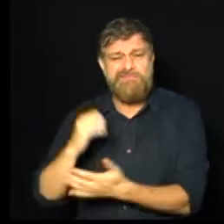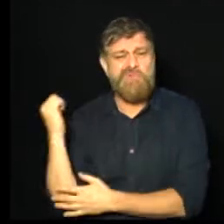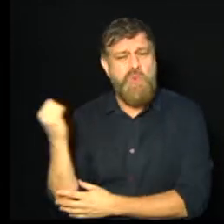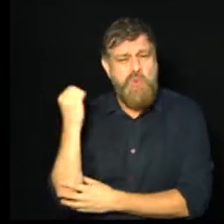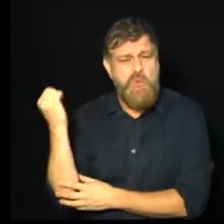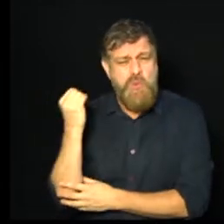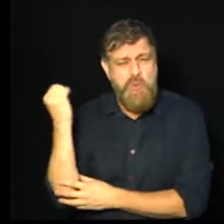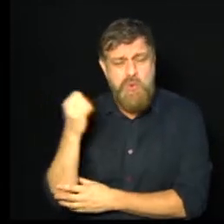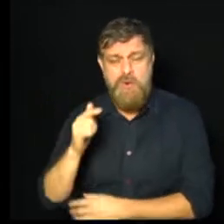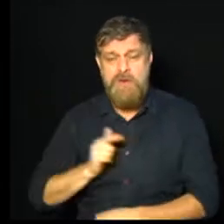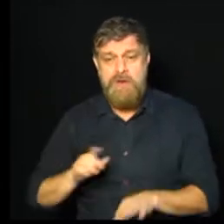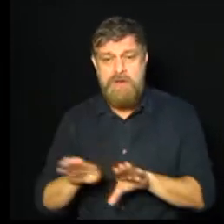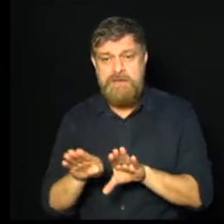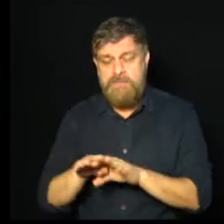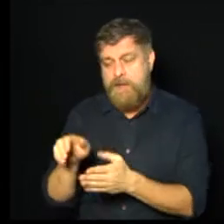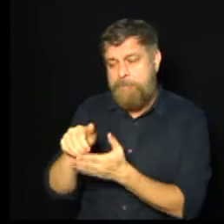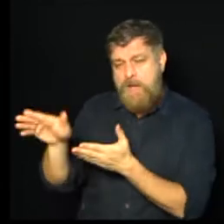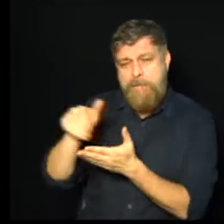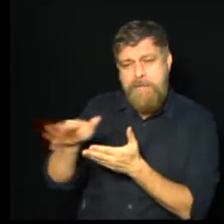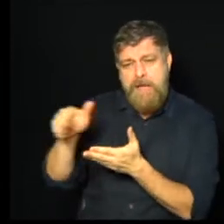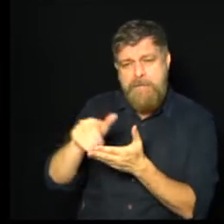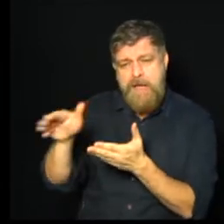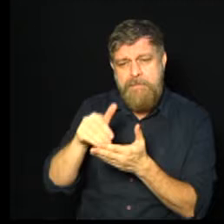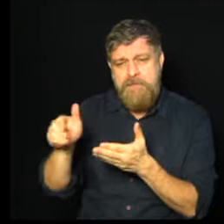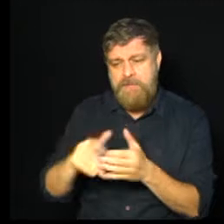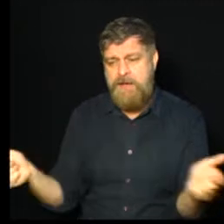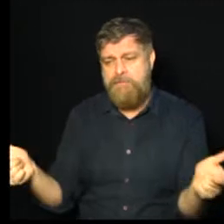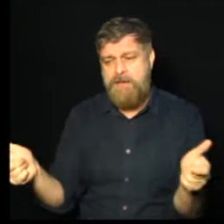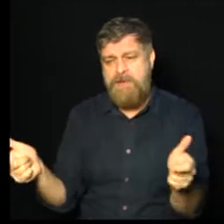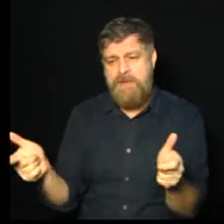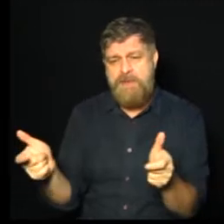com a saída iminente de um elevado quantitativo.